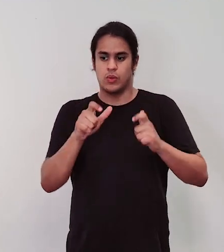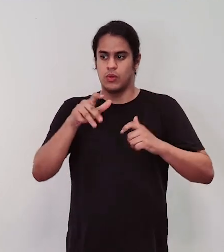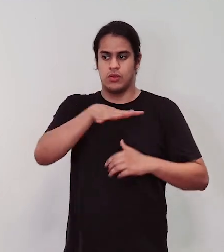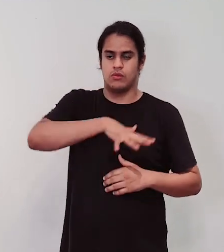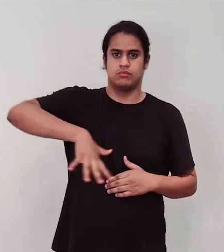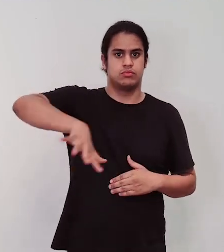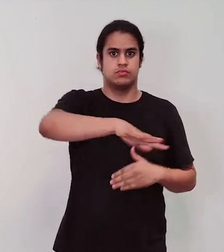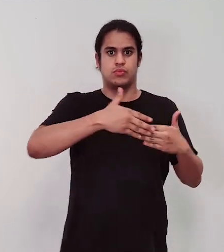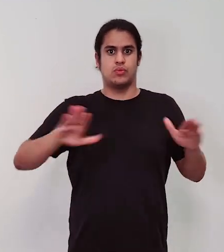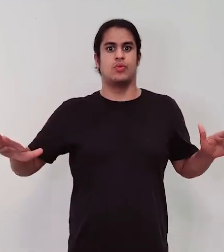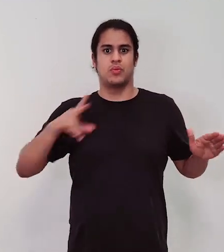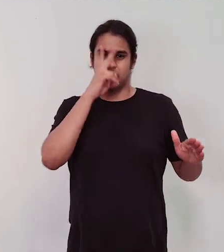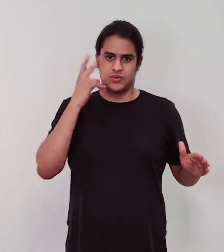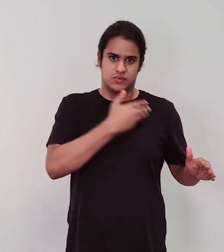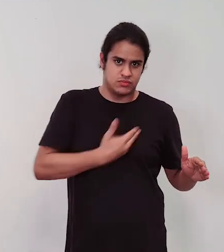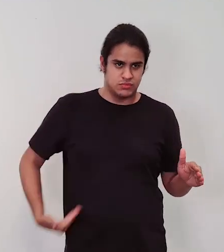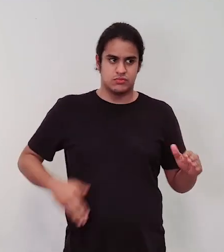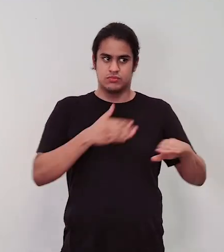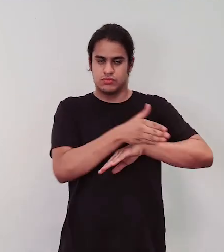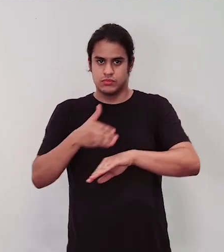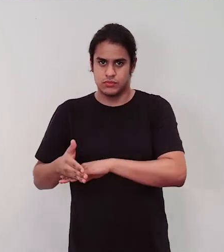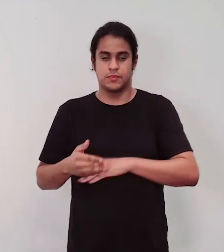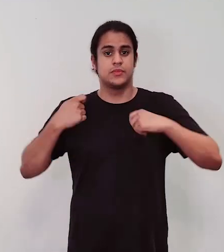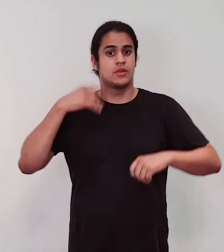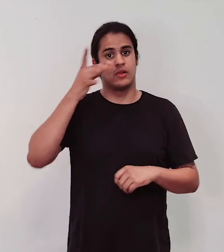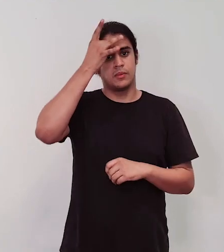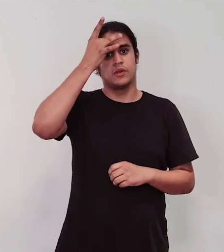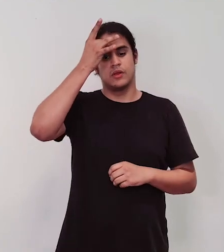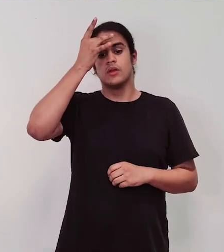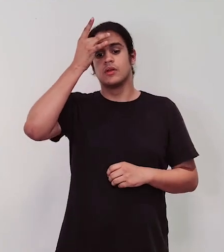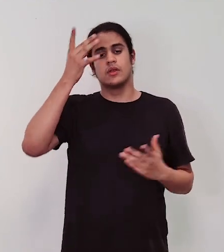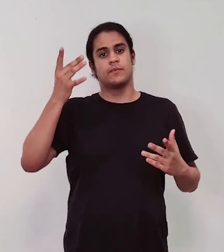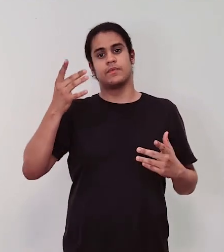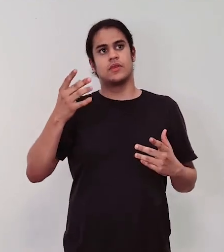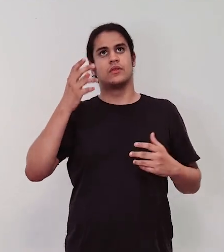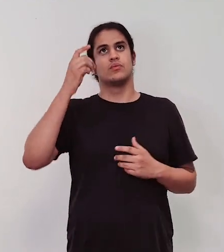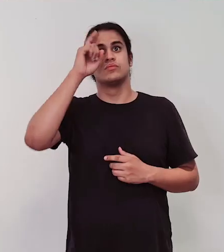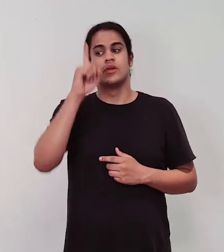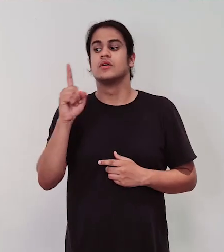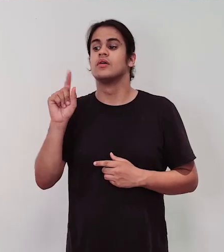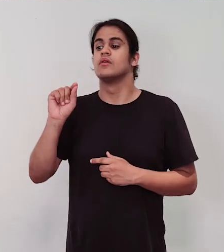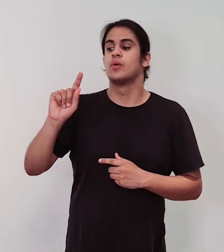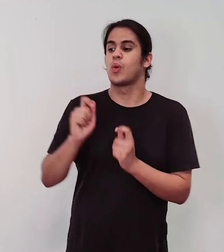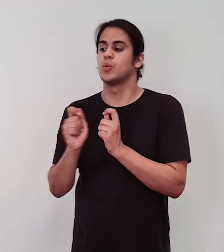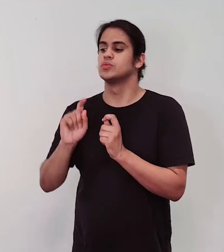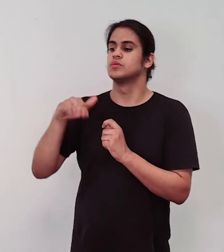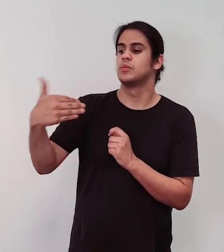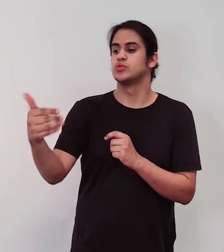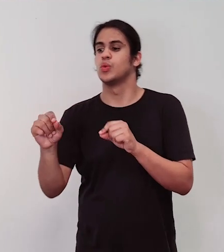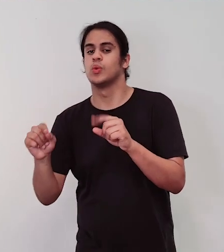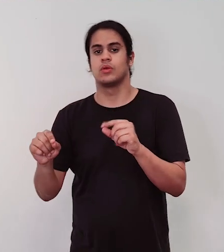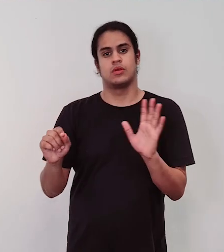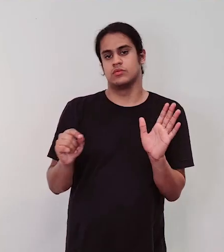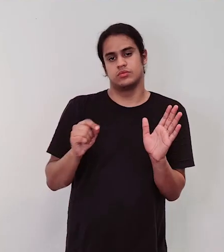espaço coletivo, frequentado por outras pessoas, é que é uma coisa efêmera, a gente não tem controle sobre o que vai acontecer. Então a gente tem que ter algum